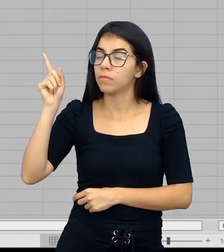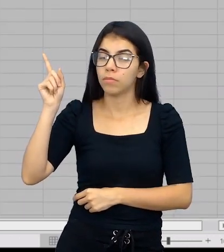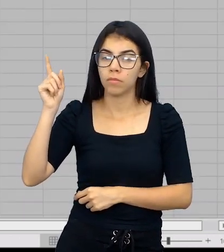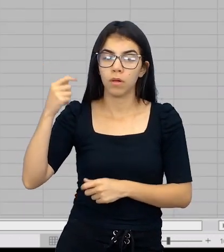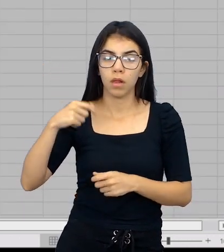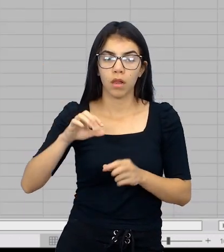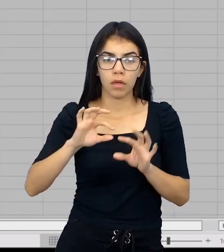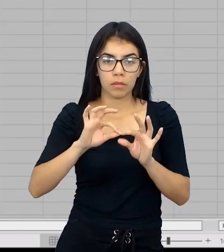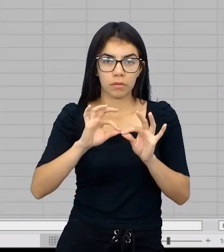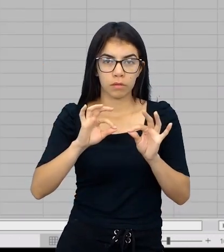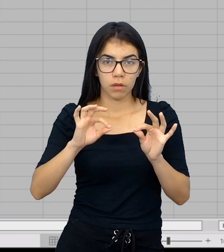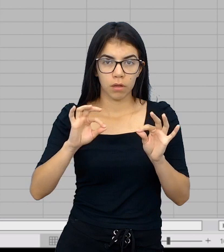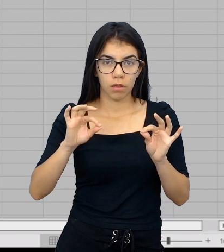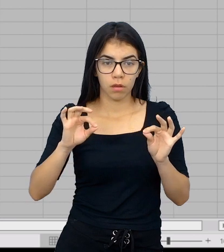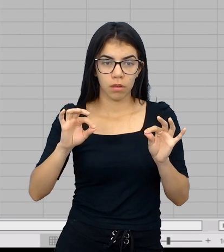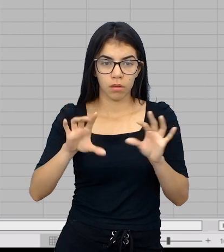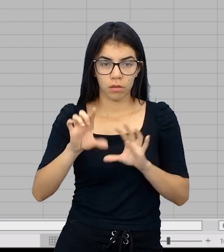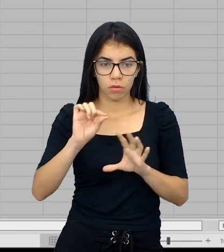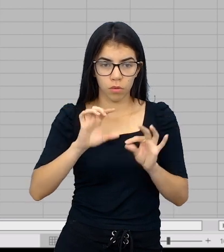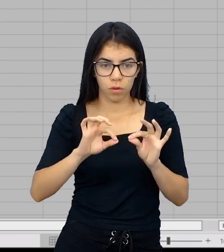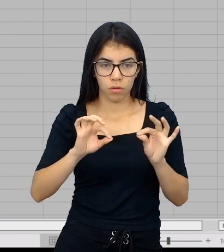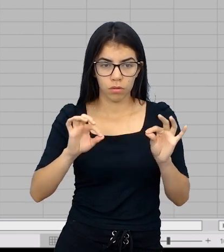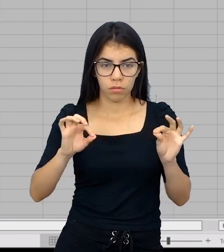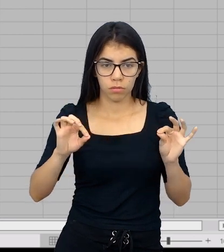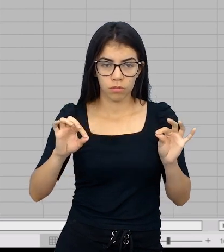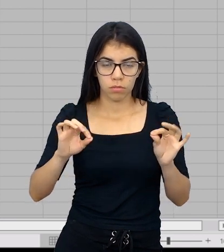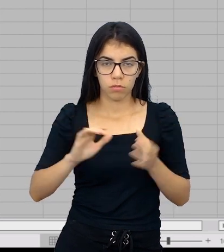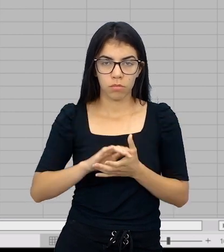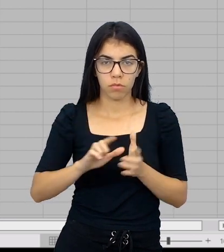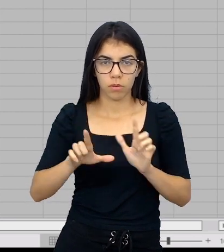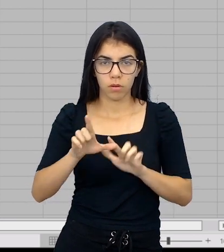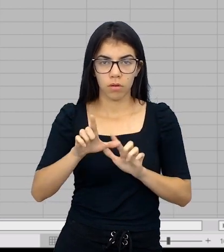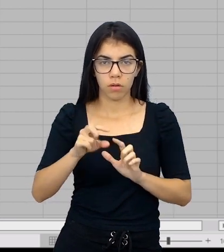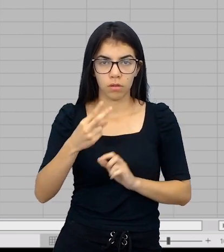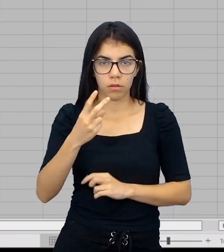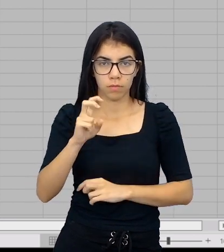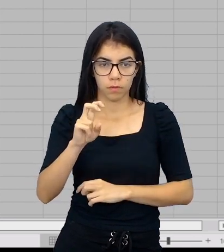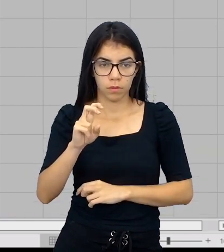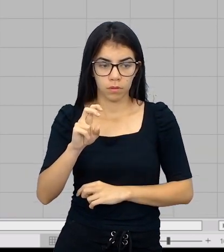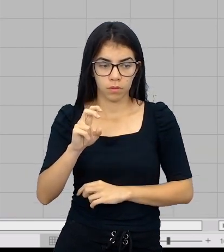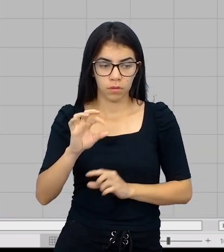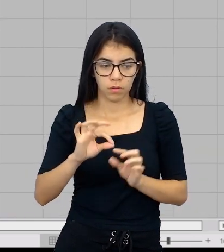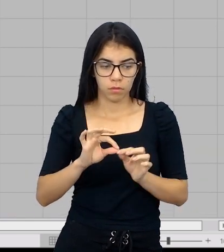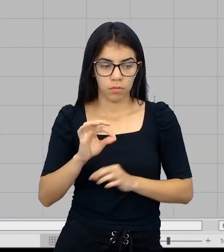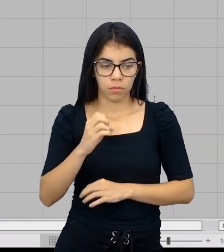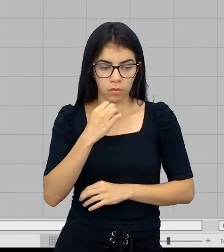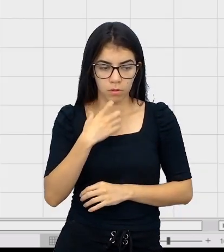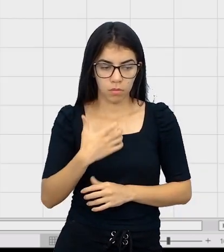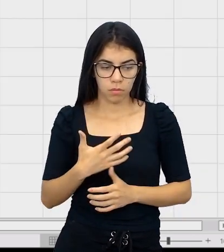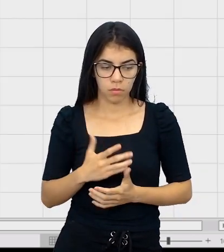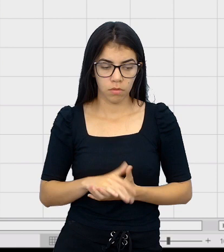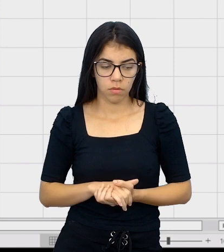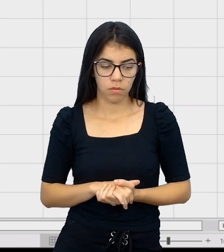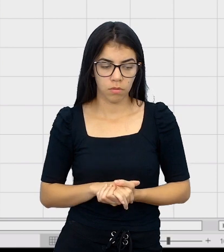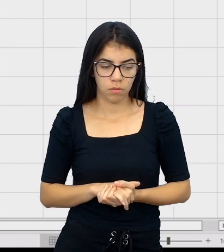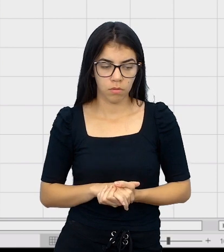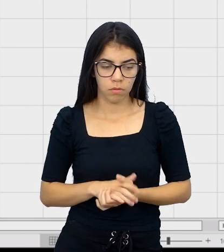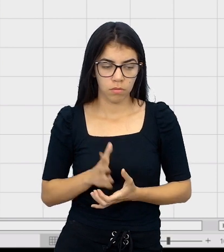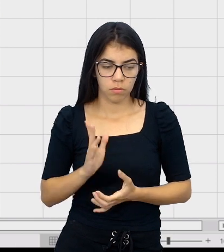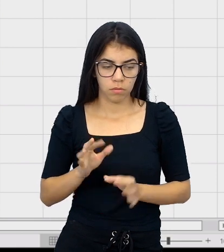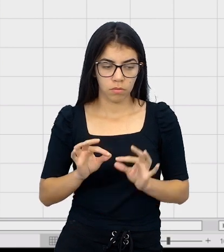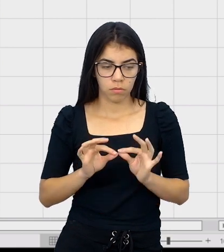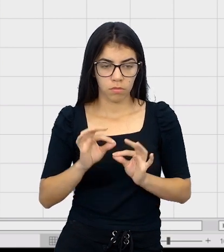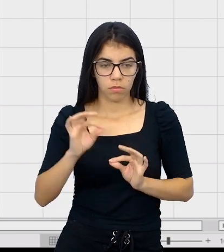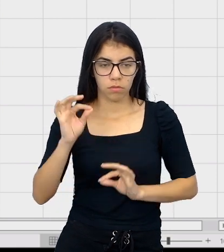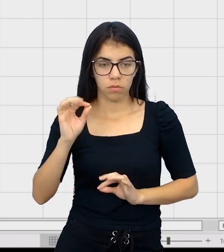selecionar tudo e vou mudar o tamanho da letra. Será que um tamanho 25 tá bom? Eu acho que tá, né? Já ficou um pouquinho maior, né? Já. Tá bom.